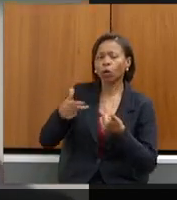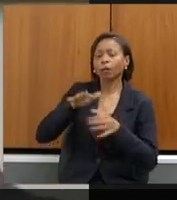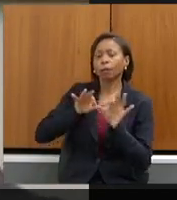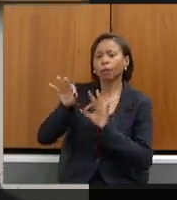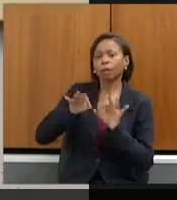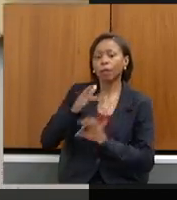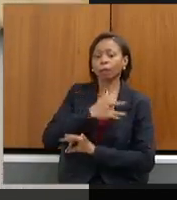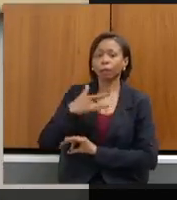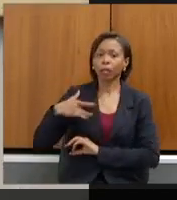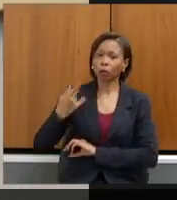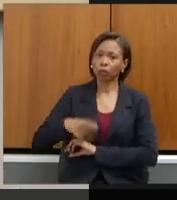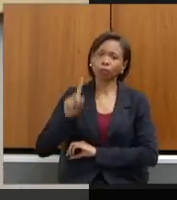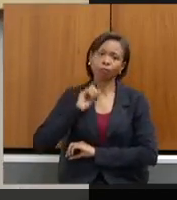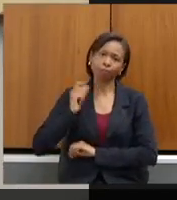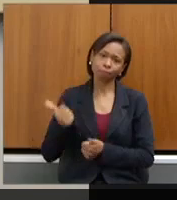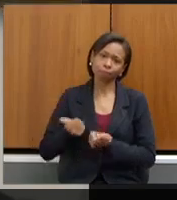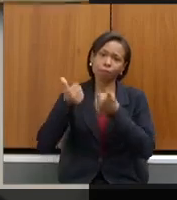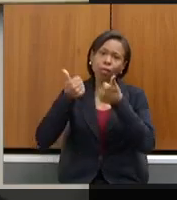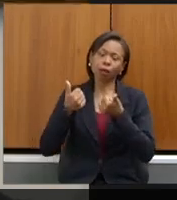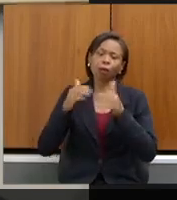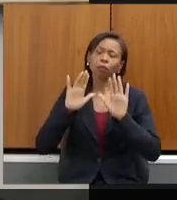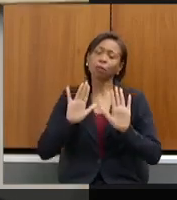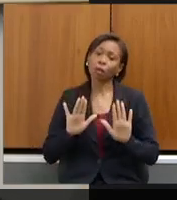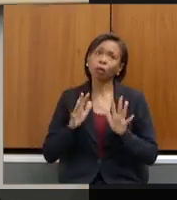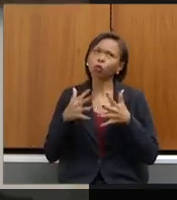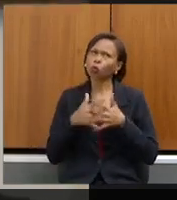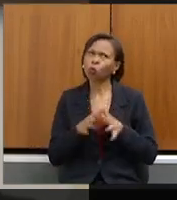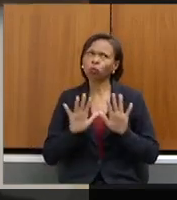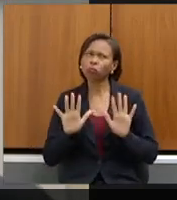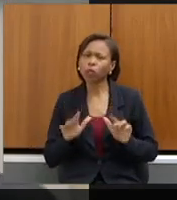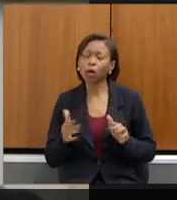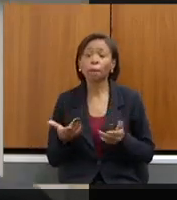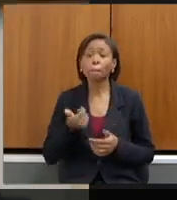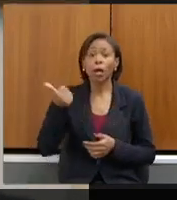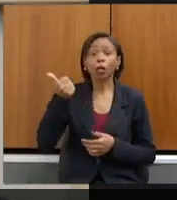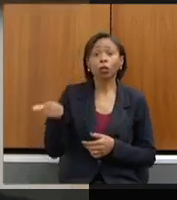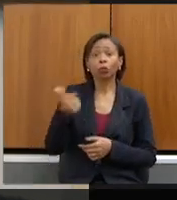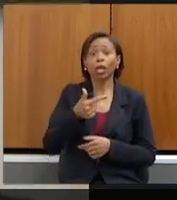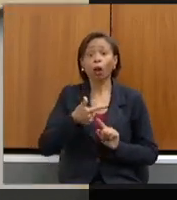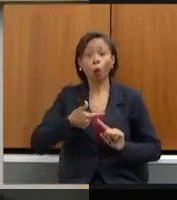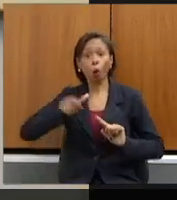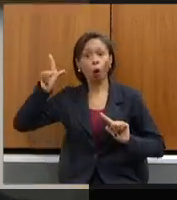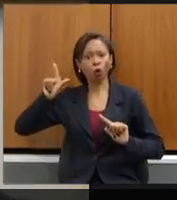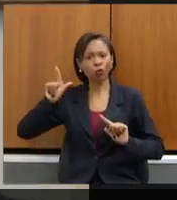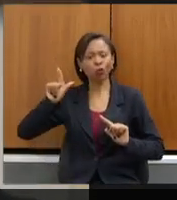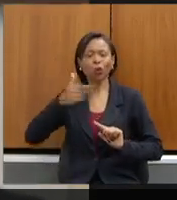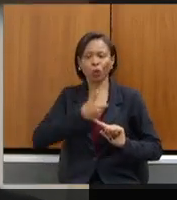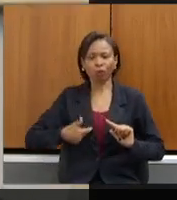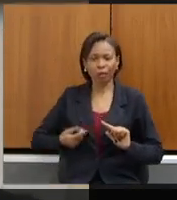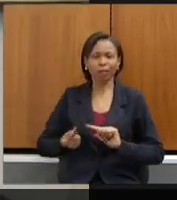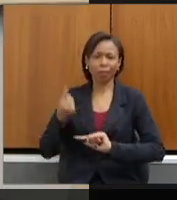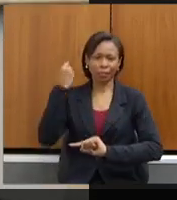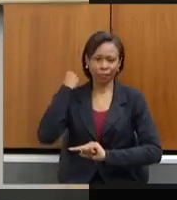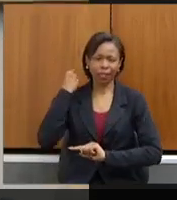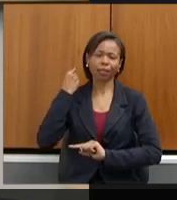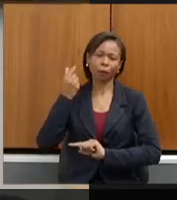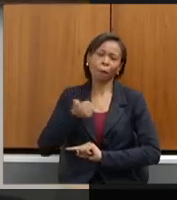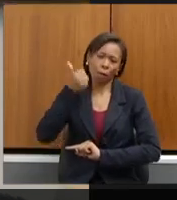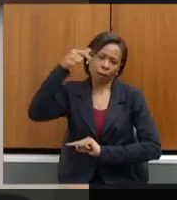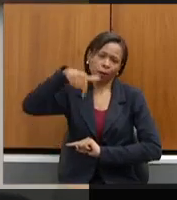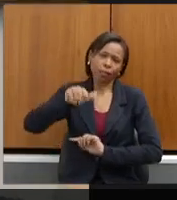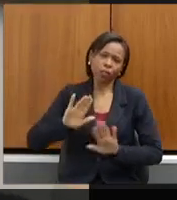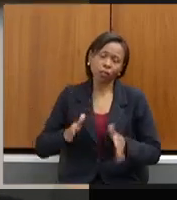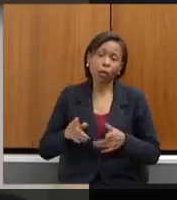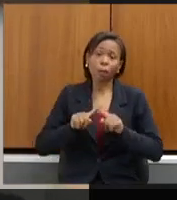possa ser melhor sem sombra de dúvida melhor do que era do governo passado qualquer uma seria que o governo passado deixou de